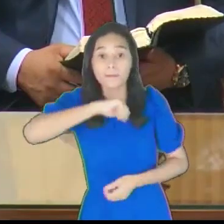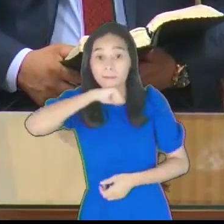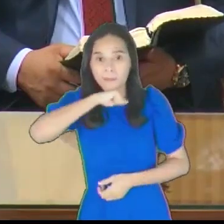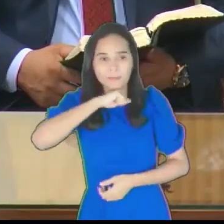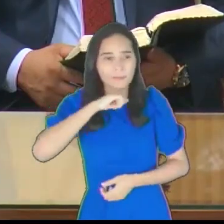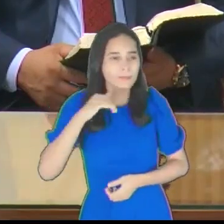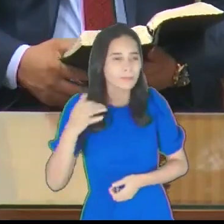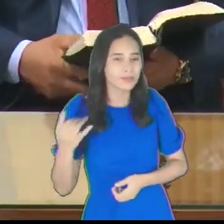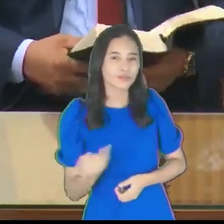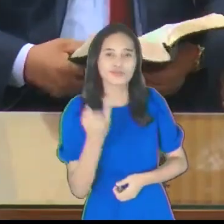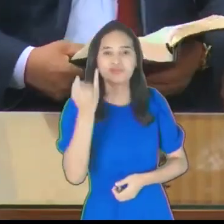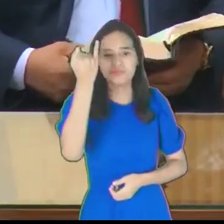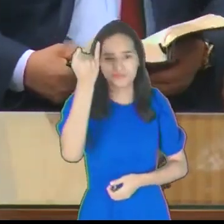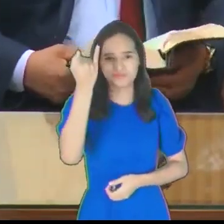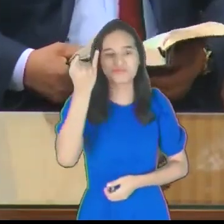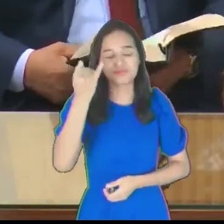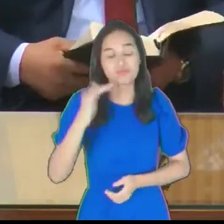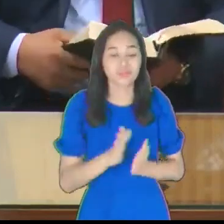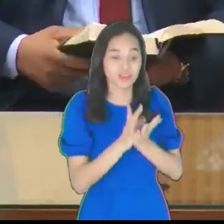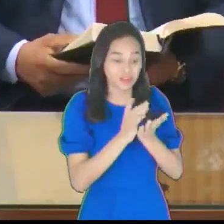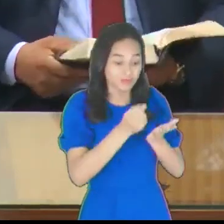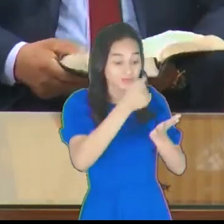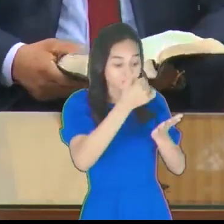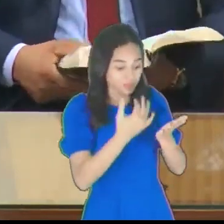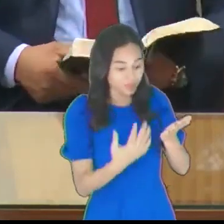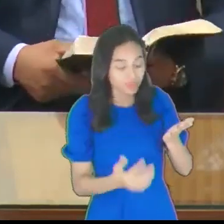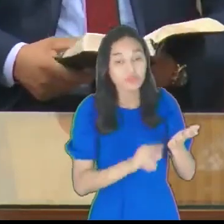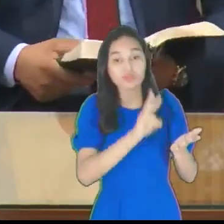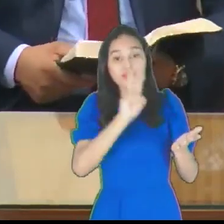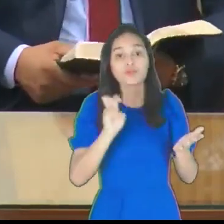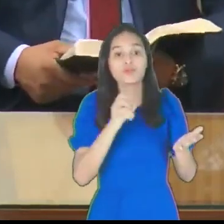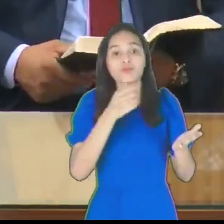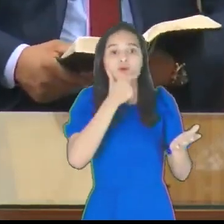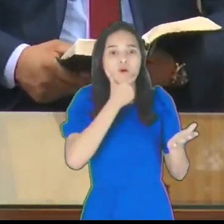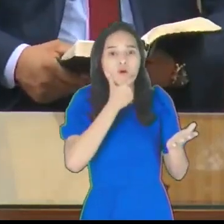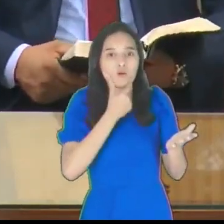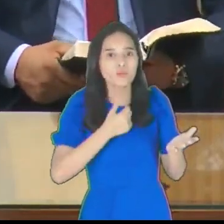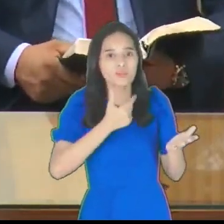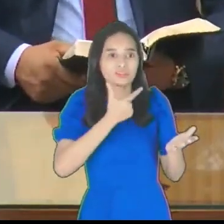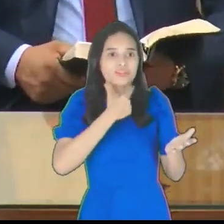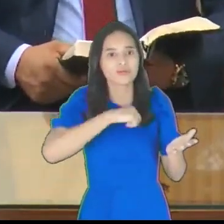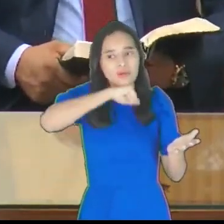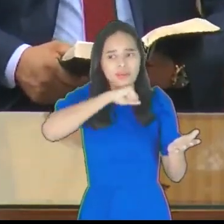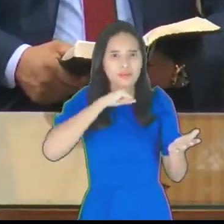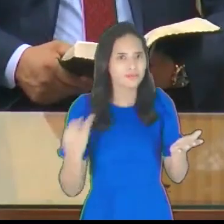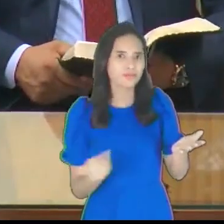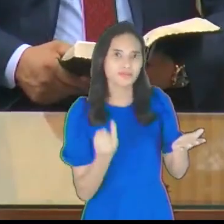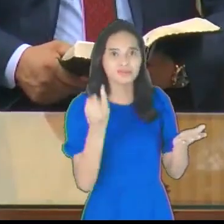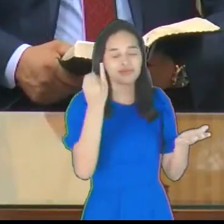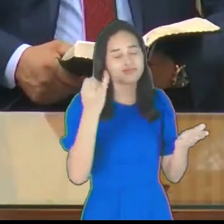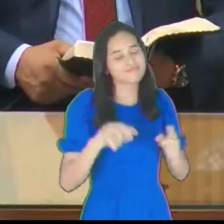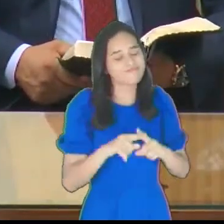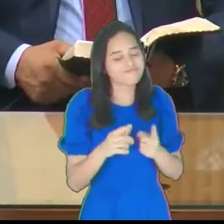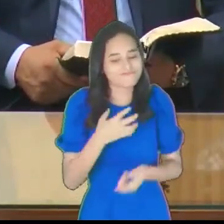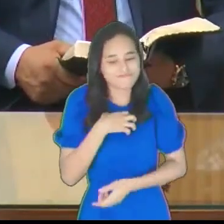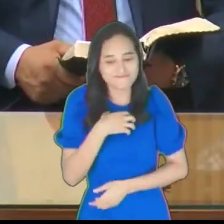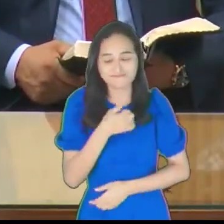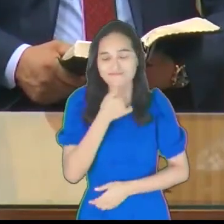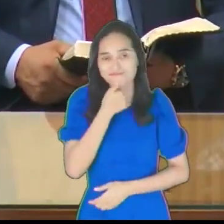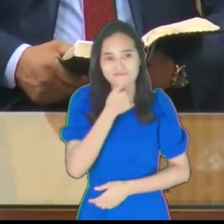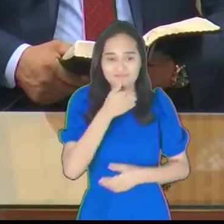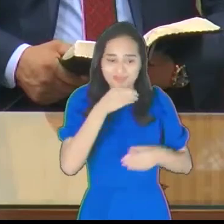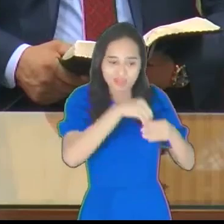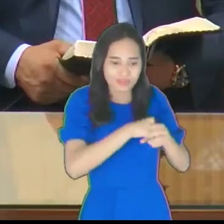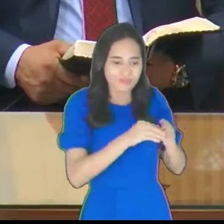ilustres. A palavra de Deus nos fala de pais que foram grandes homens, mas infelizmente não foram felizes dentro